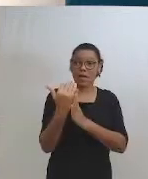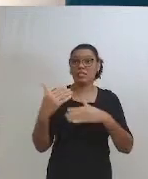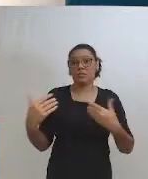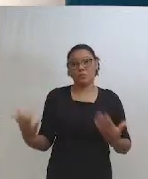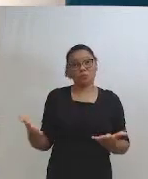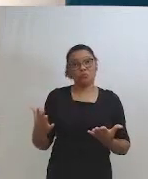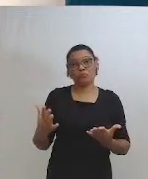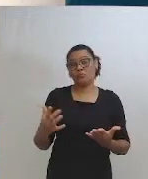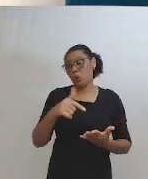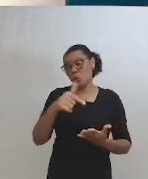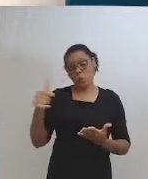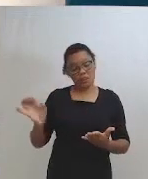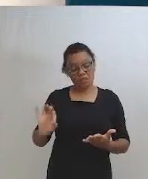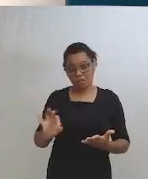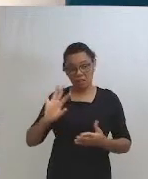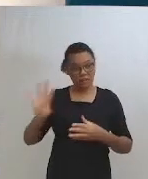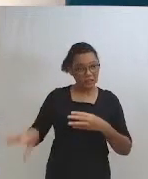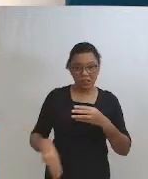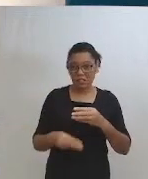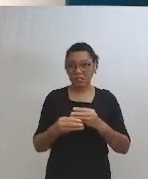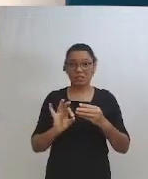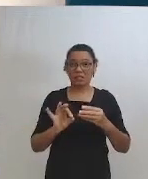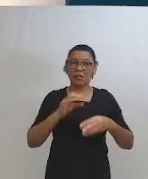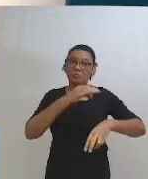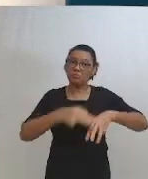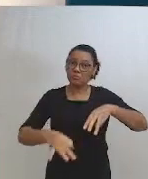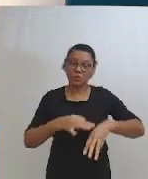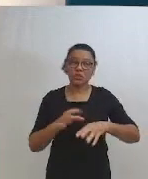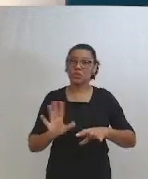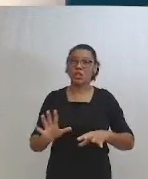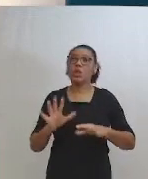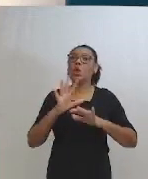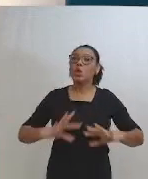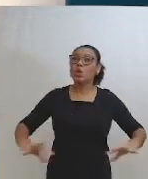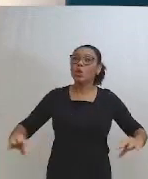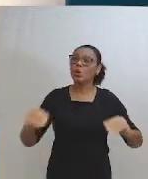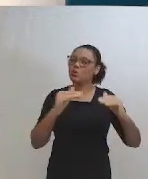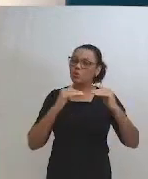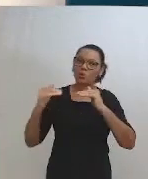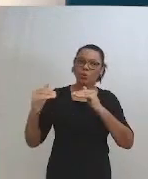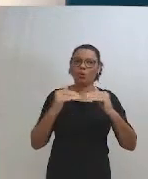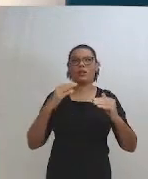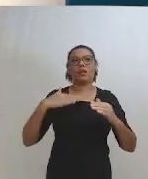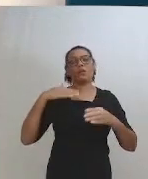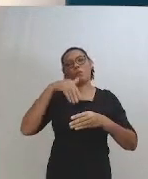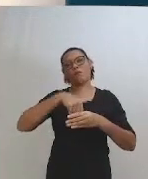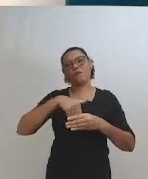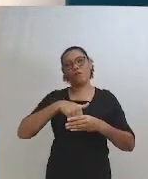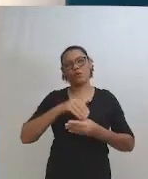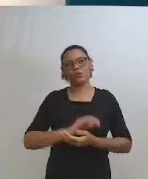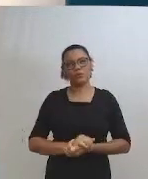não há. Fica assim proclamado o resultado por unanimidade nos termos desse voto. Muito obrigado.